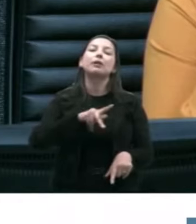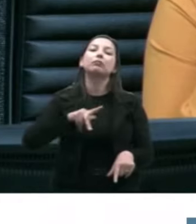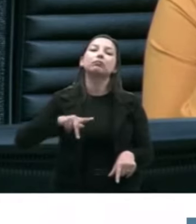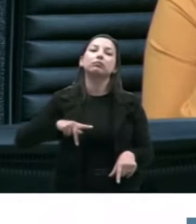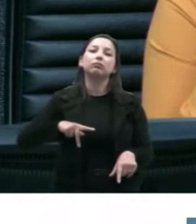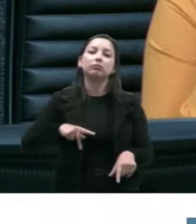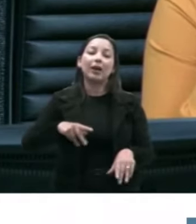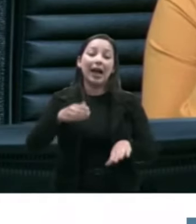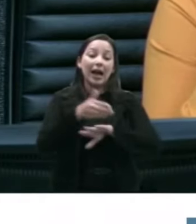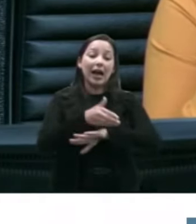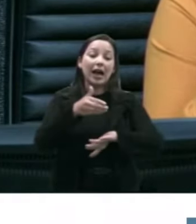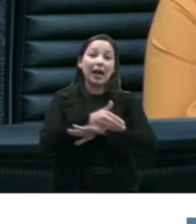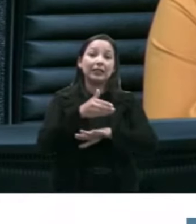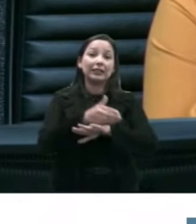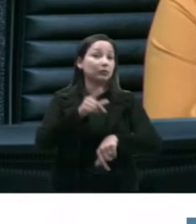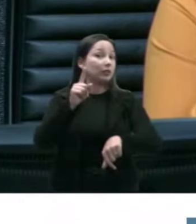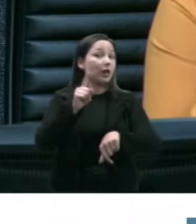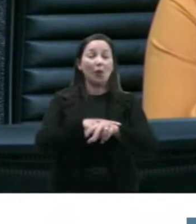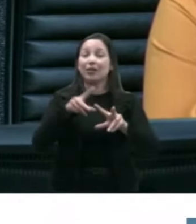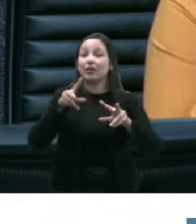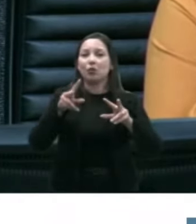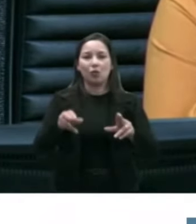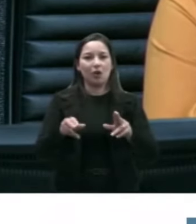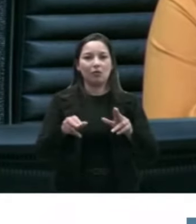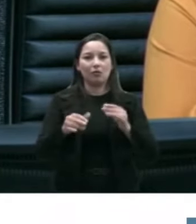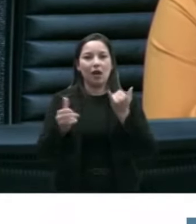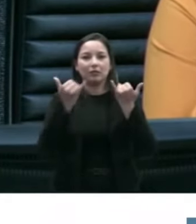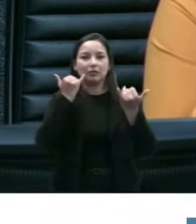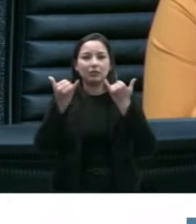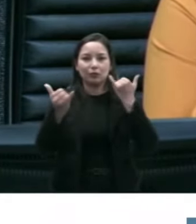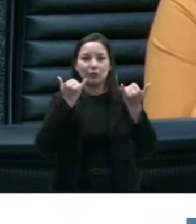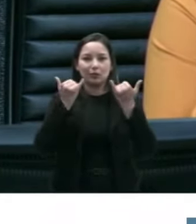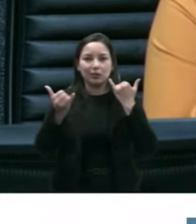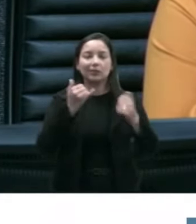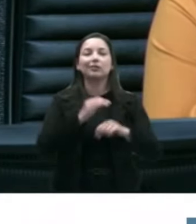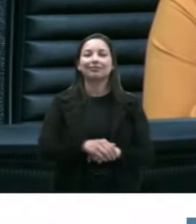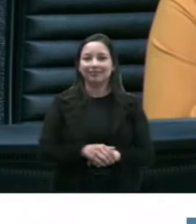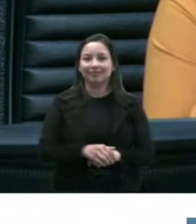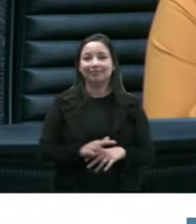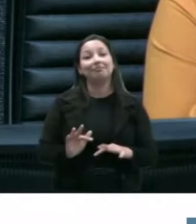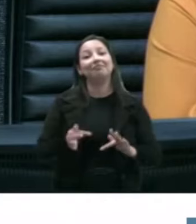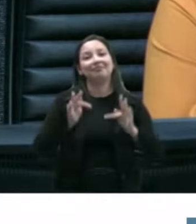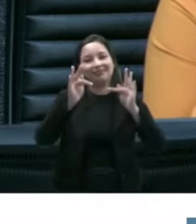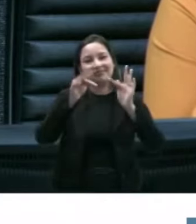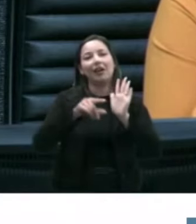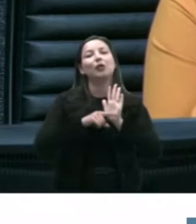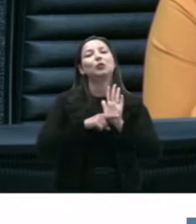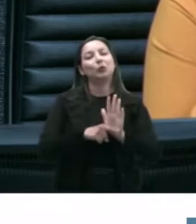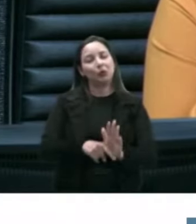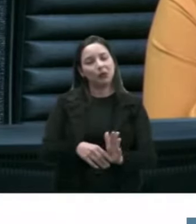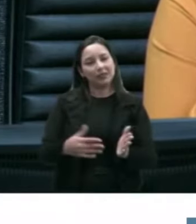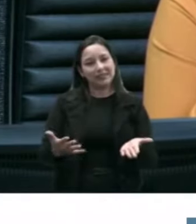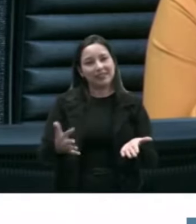simultâneo a todas essas informações, no momento que a tecnologia nos brinda